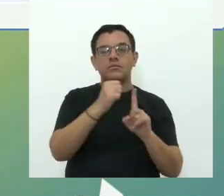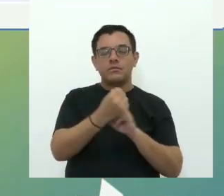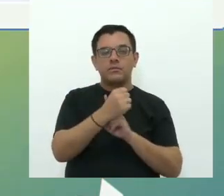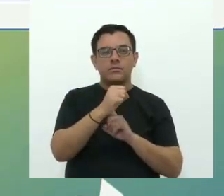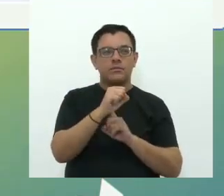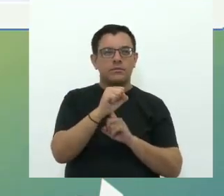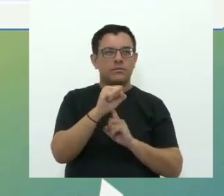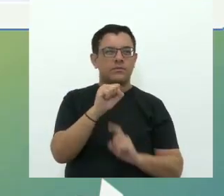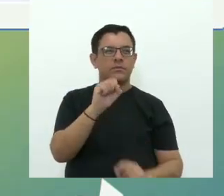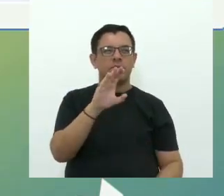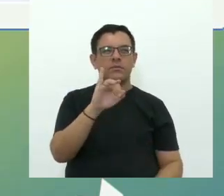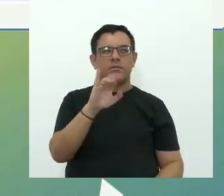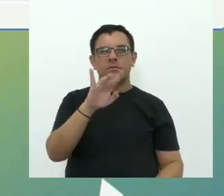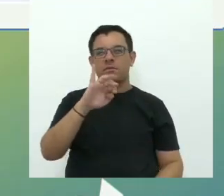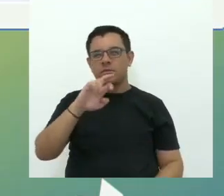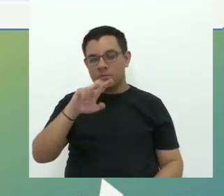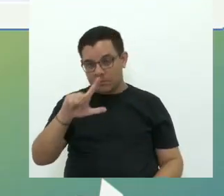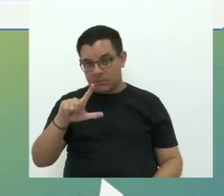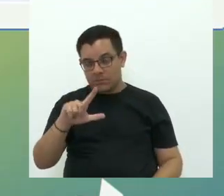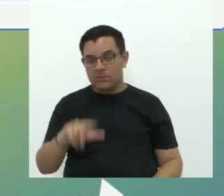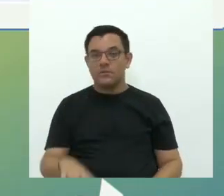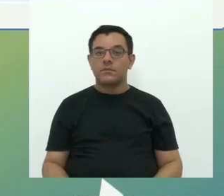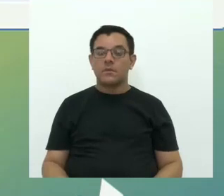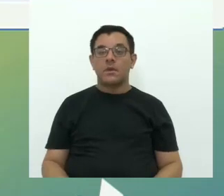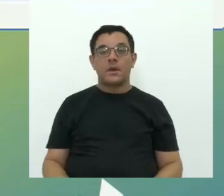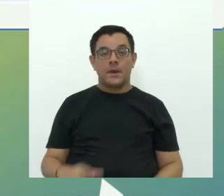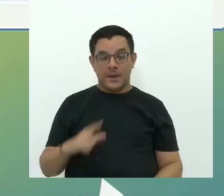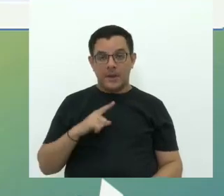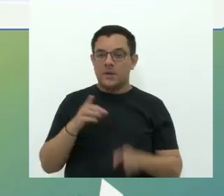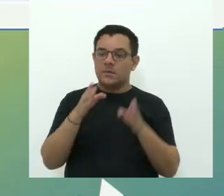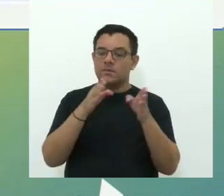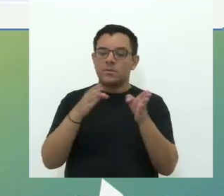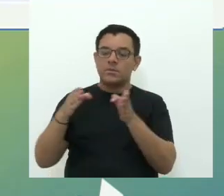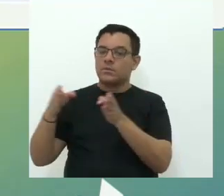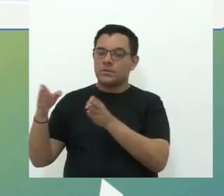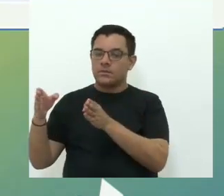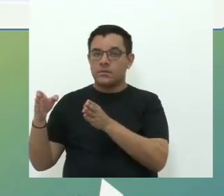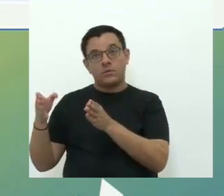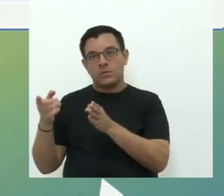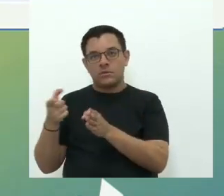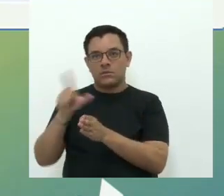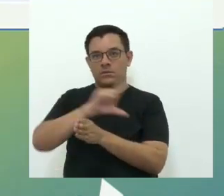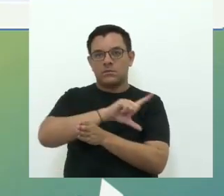organizada e pré-organização somos talvez pré-organização